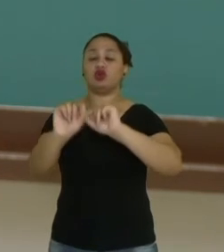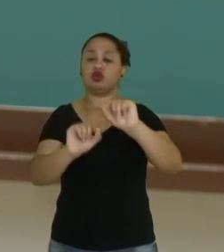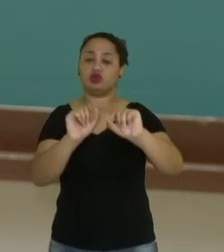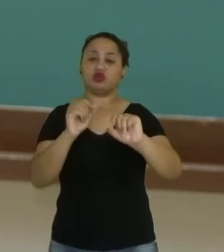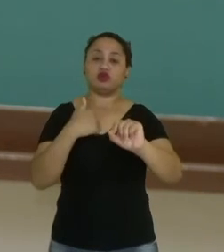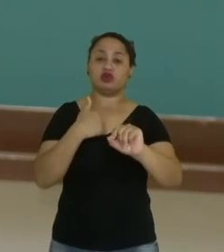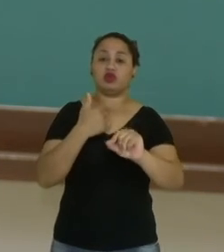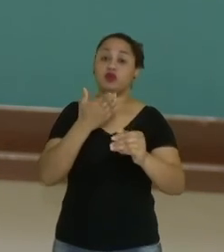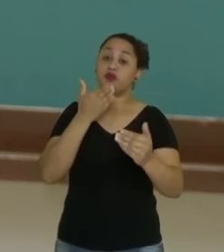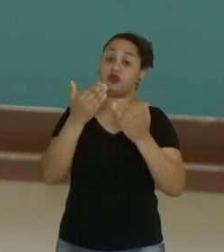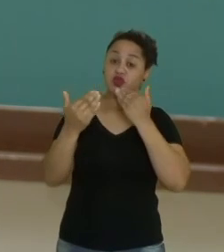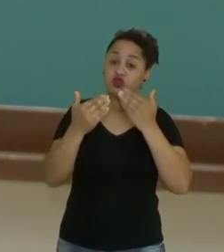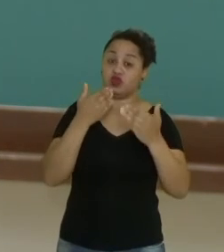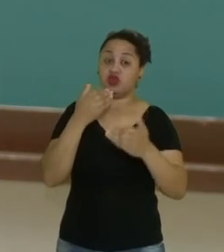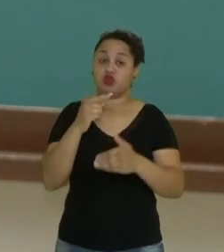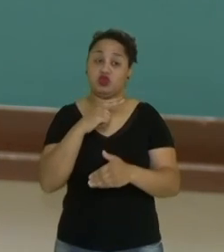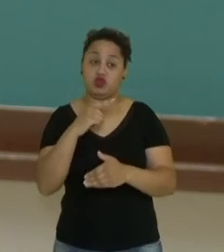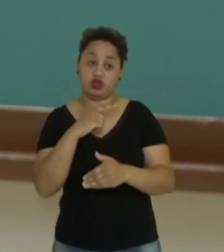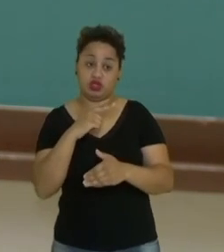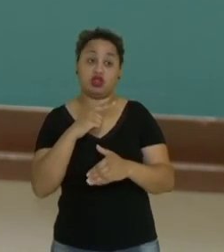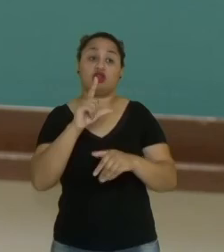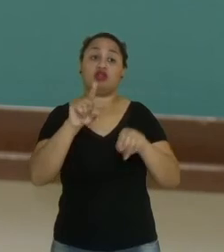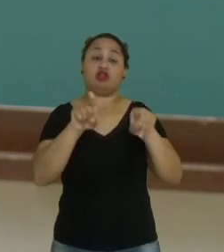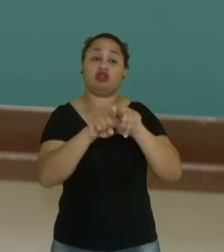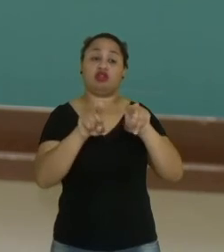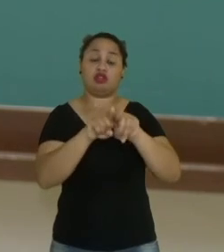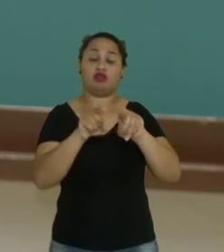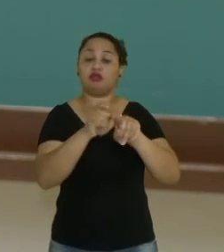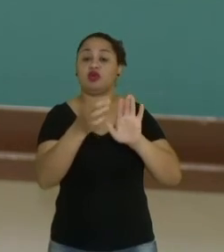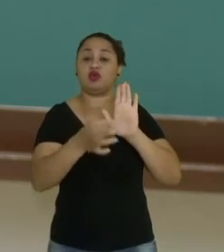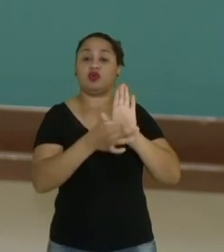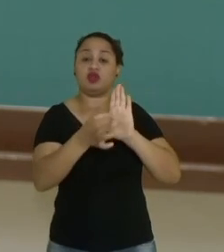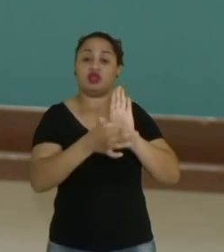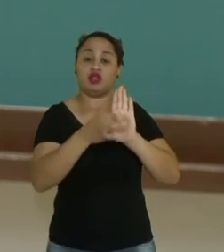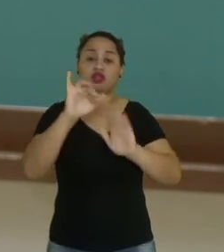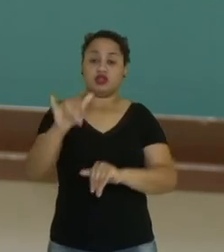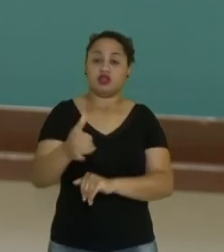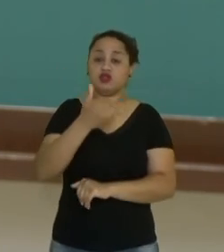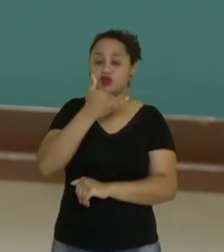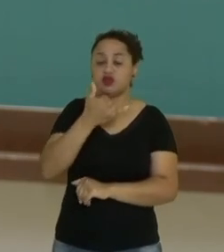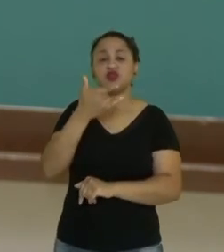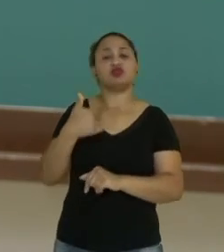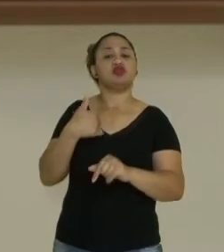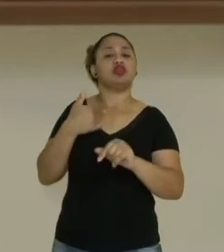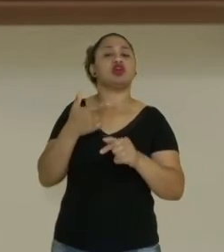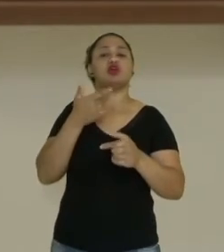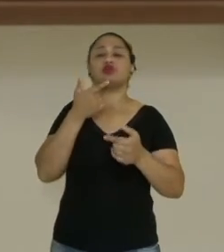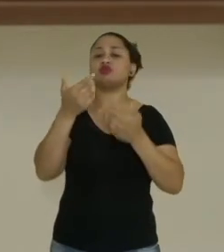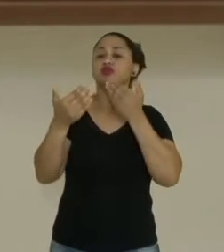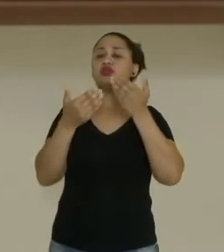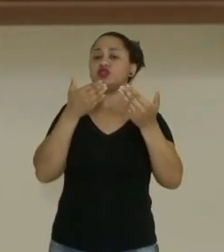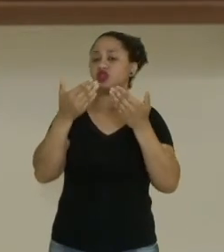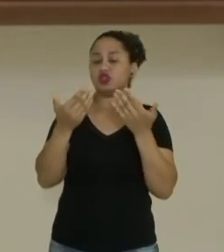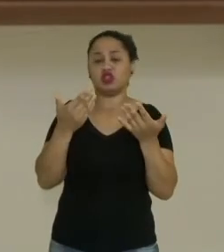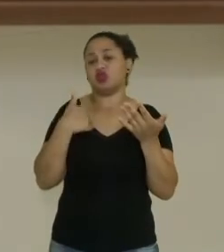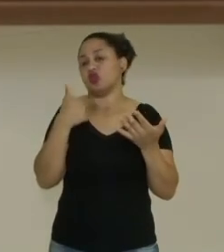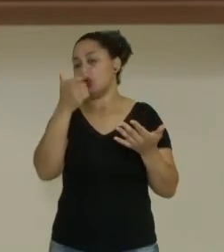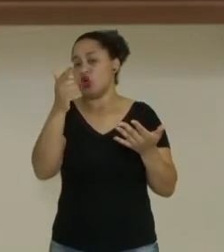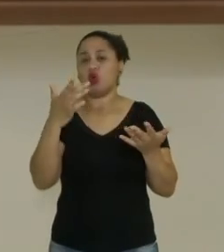A solicitação seguida de argumentos que justifiquem o discurso manifestado. Por que eu